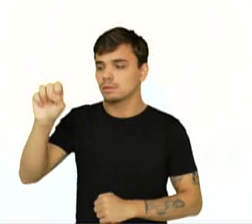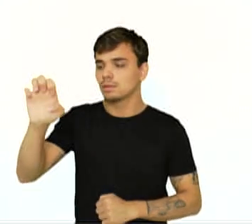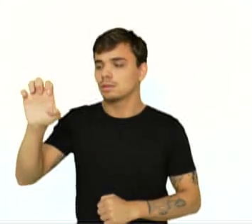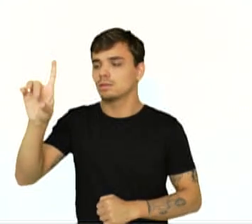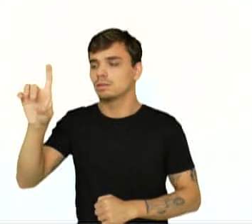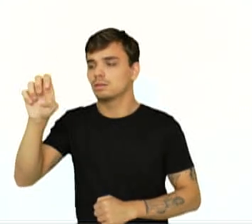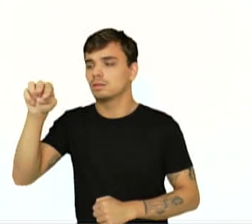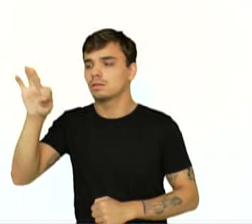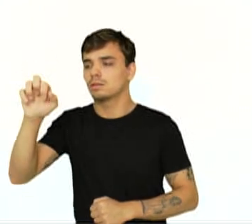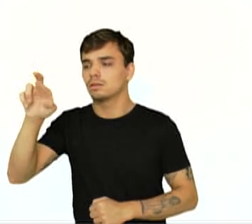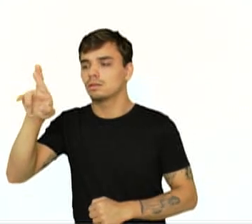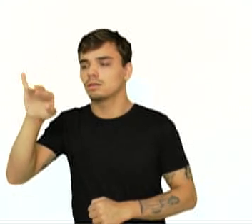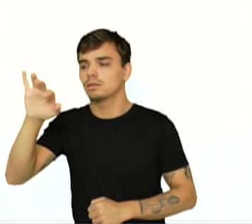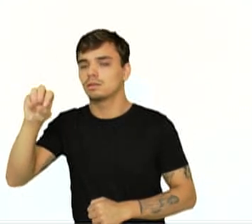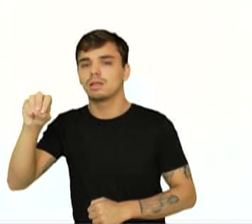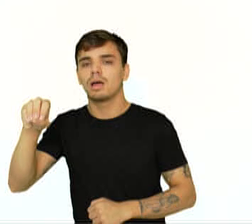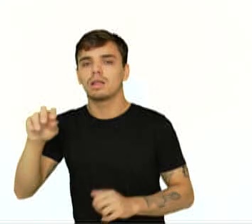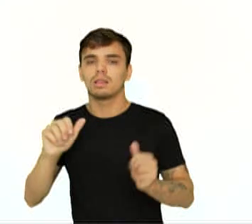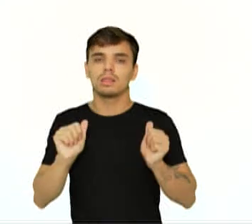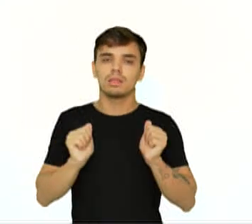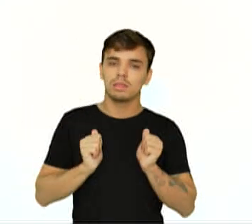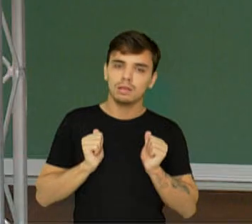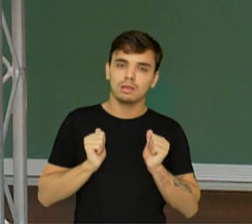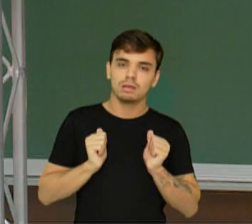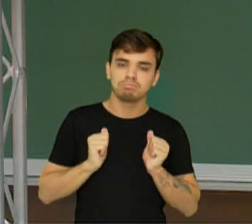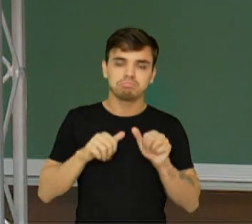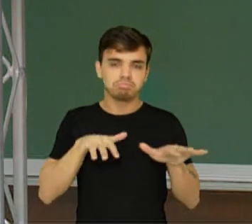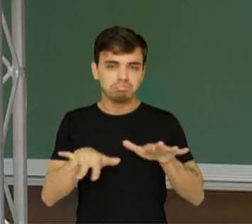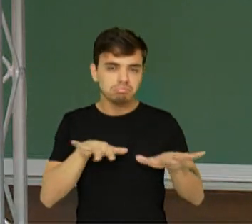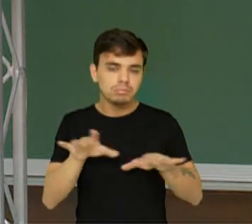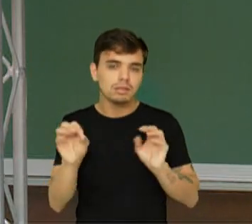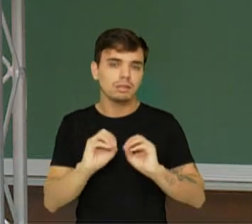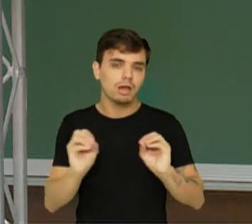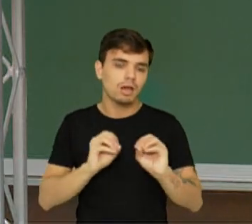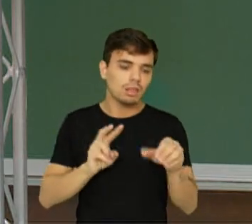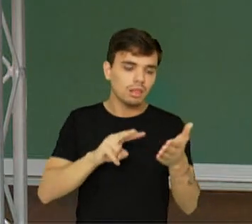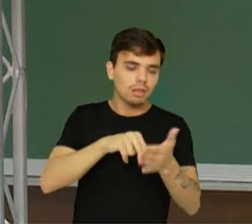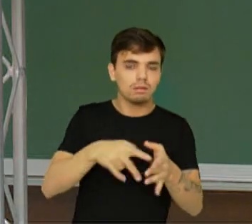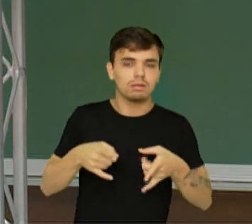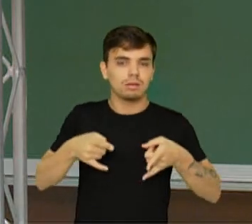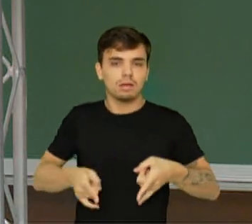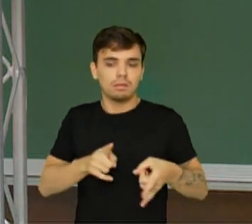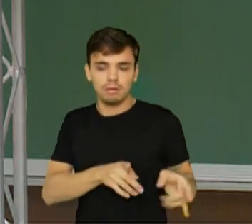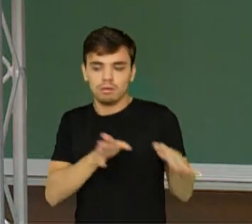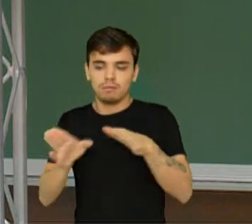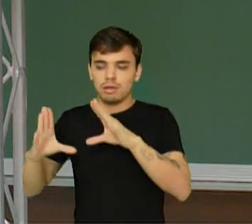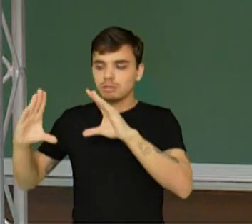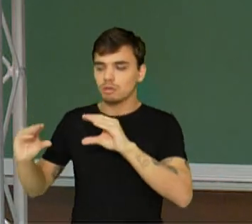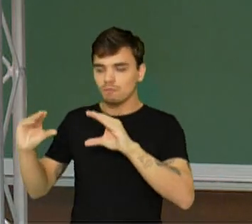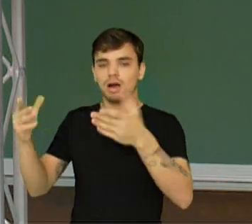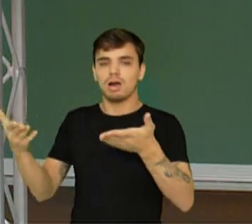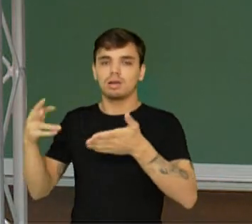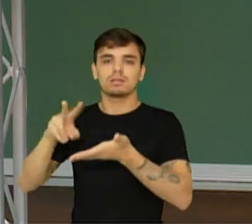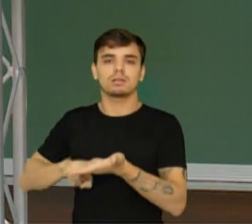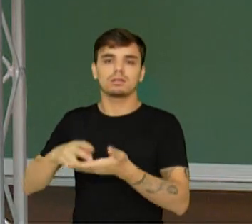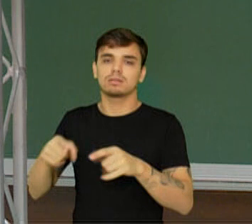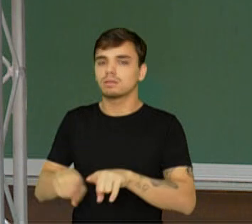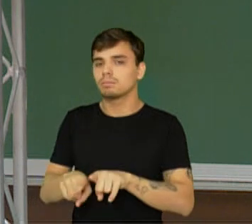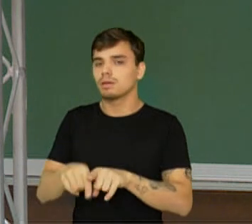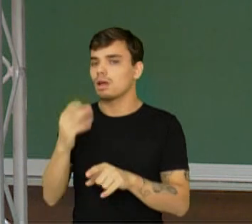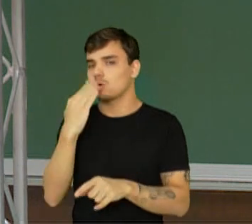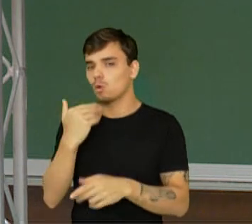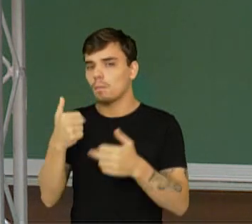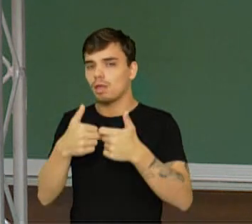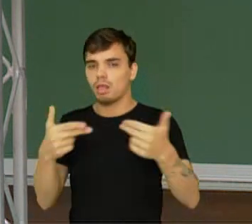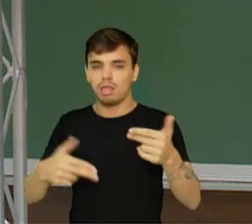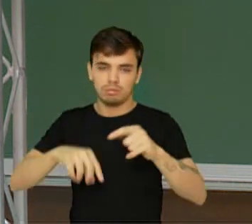se movimenta, só deitado na cama, sentado, levanta da cama, pelo jeito vai para o sofá, né? E comendo